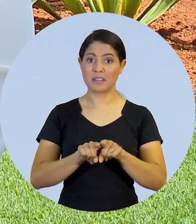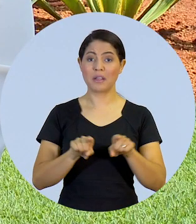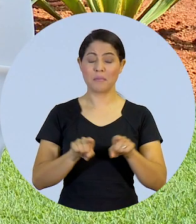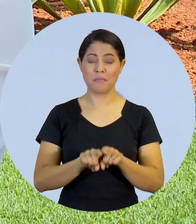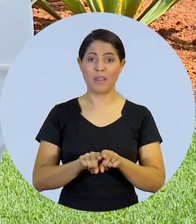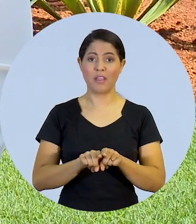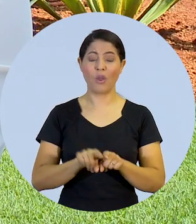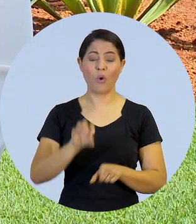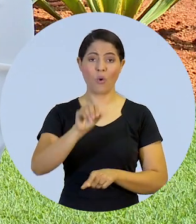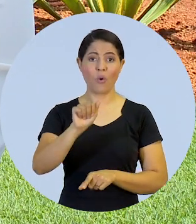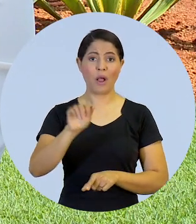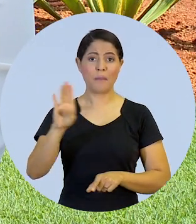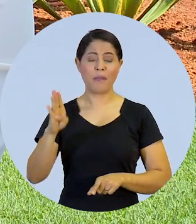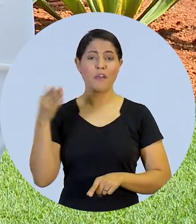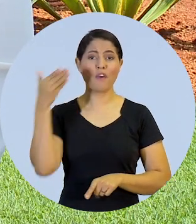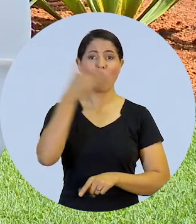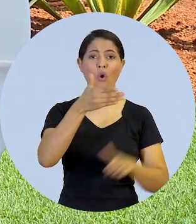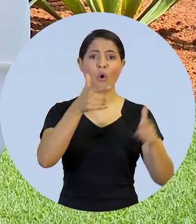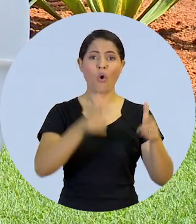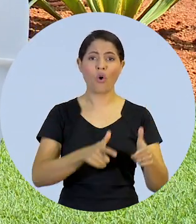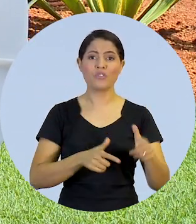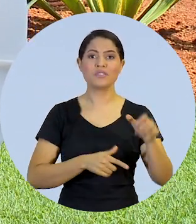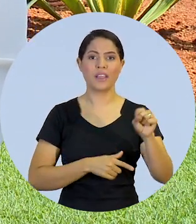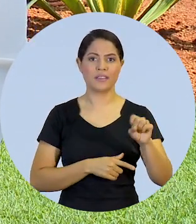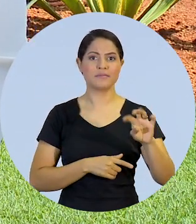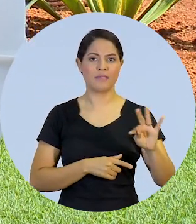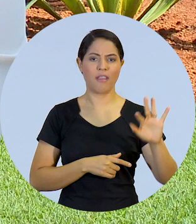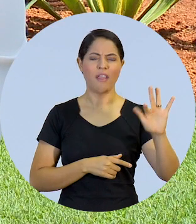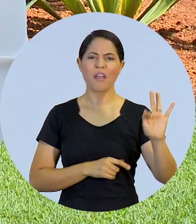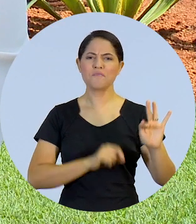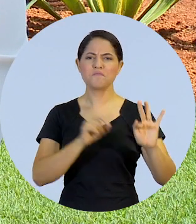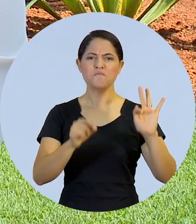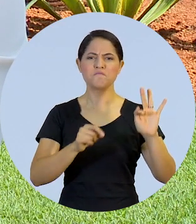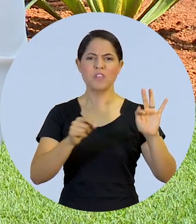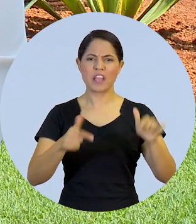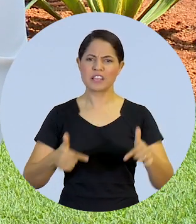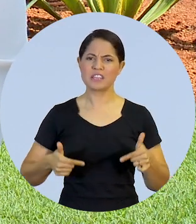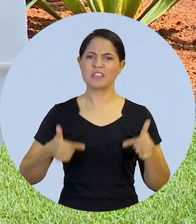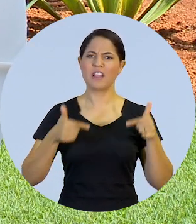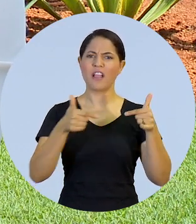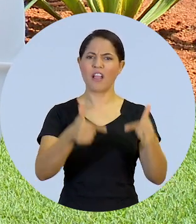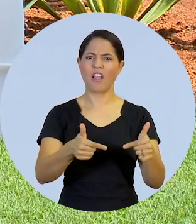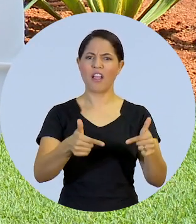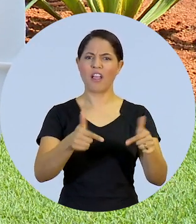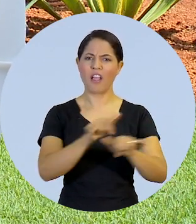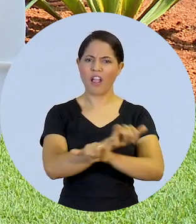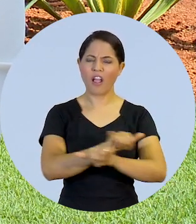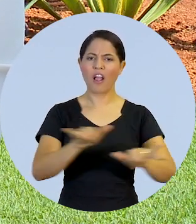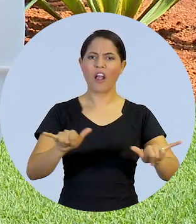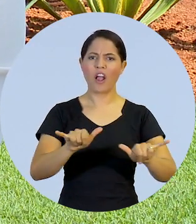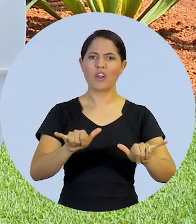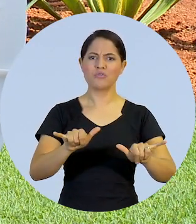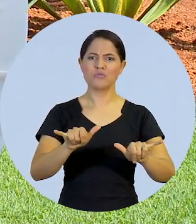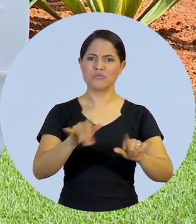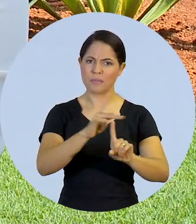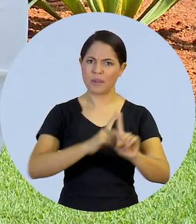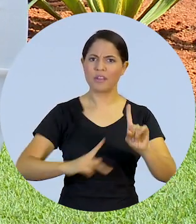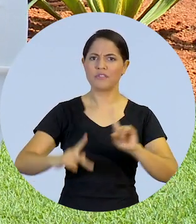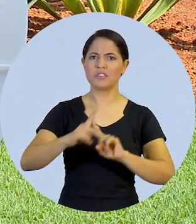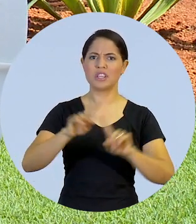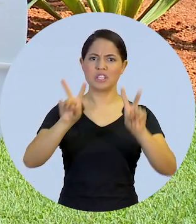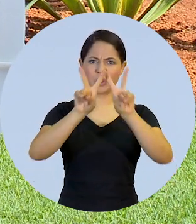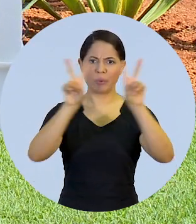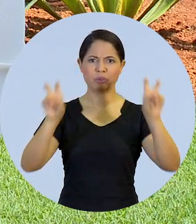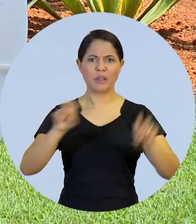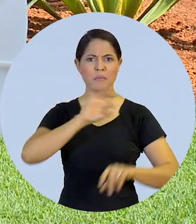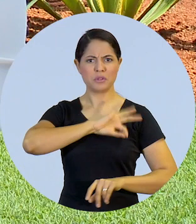A Ordem dos Advogados do Brasil foi ao Supremo Tribunal Federal em defesa da inconstitucionalidade na contribuição